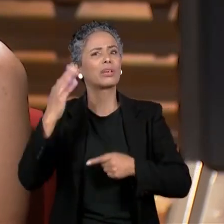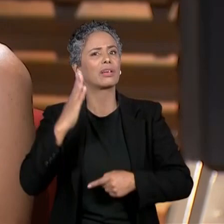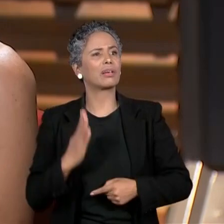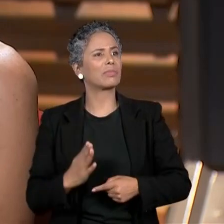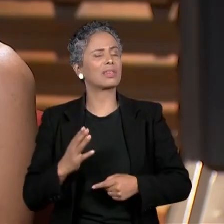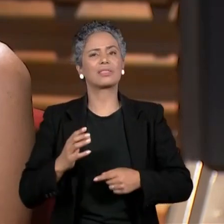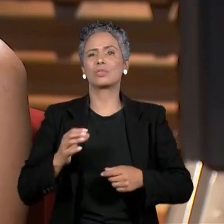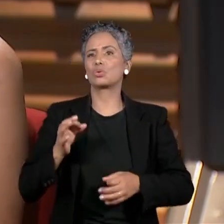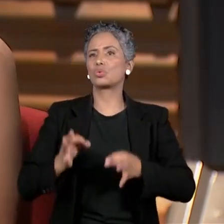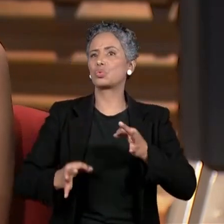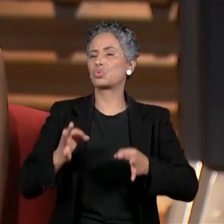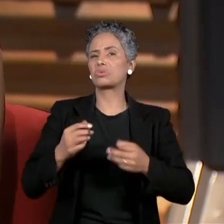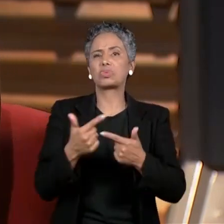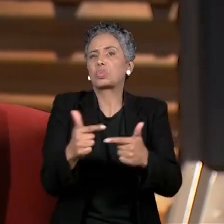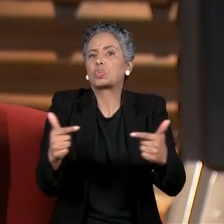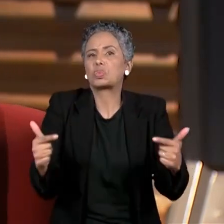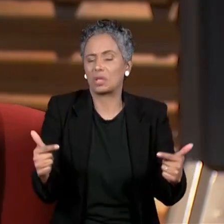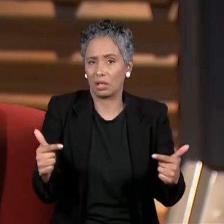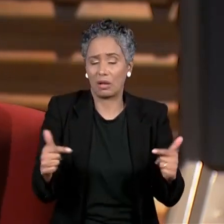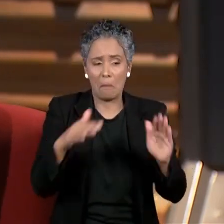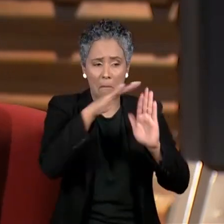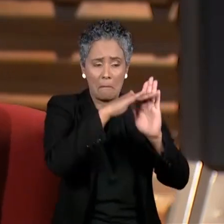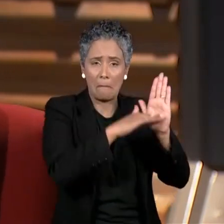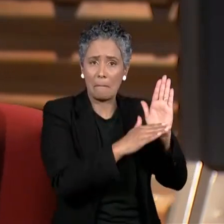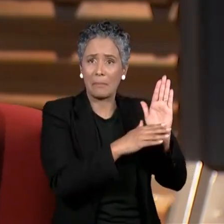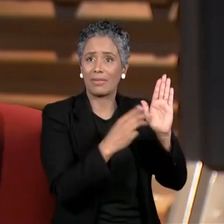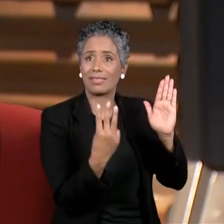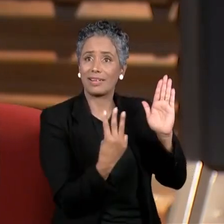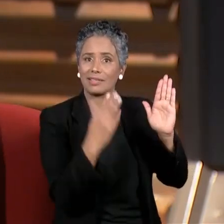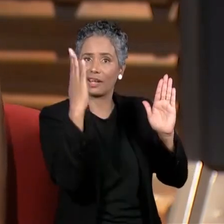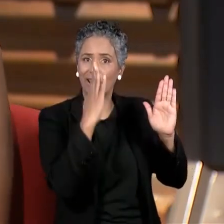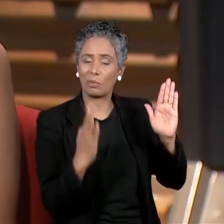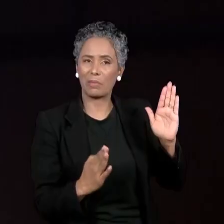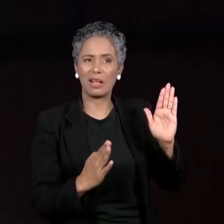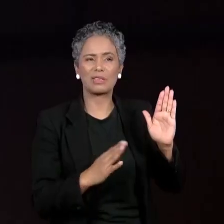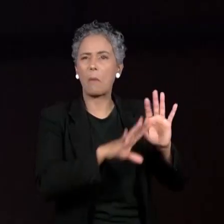sendo que o Brasil é o terceiro país do mundo com a maior população